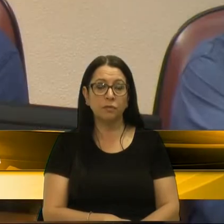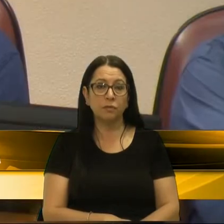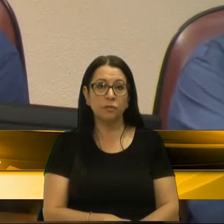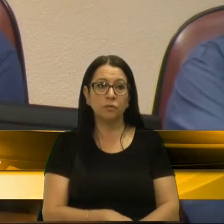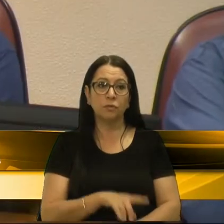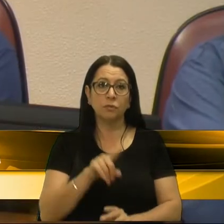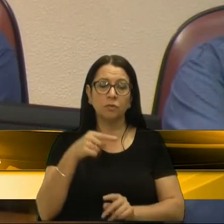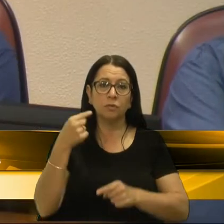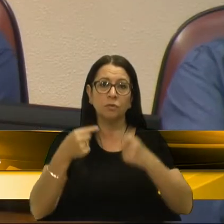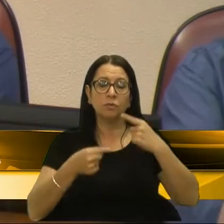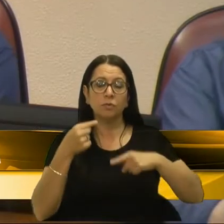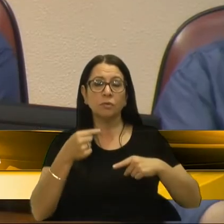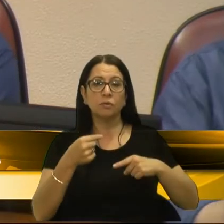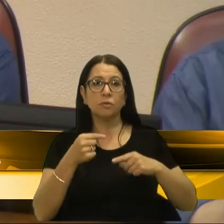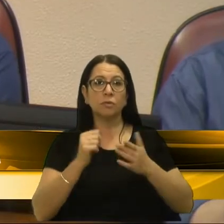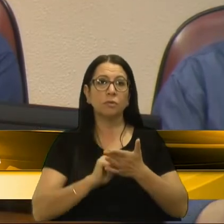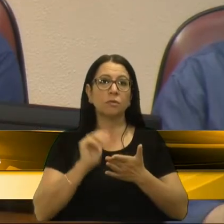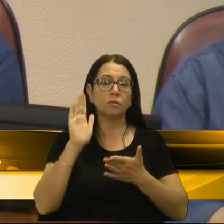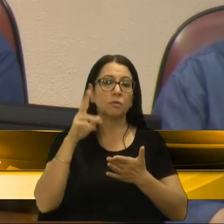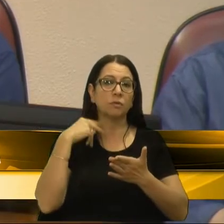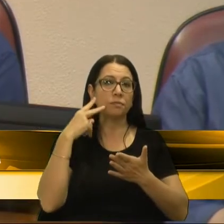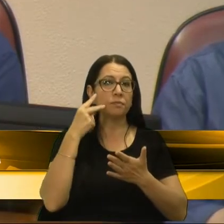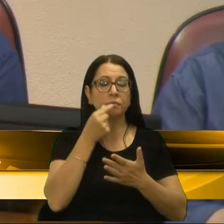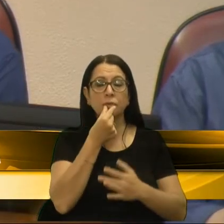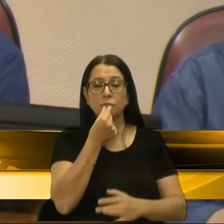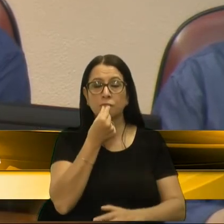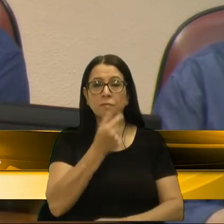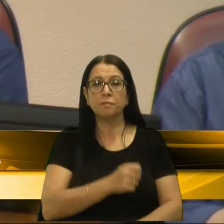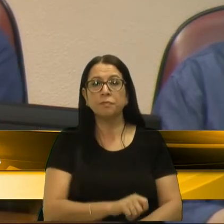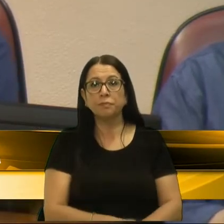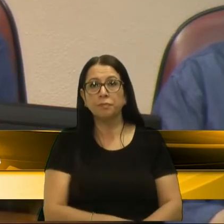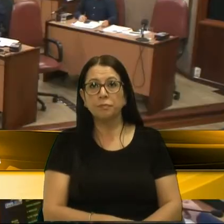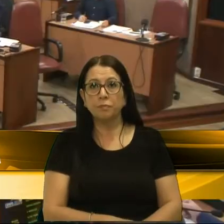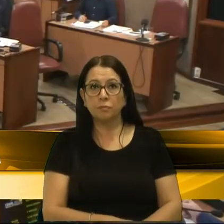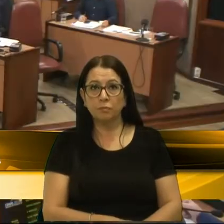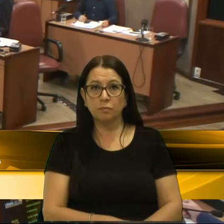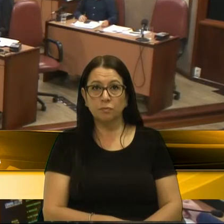Em discussão, peço a palavra. Com a palavra, vereador Rodrigo Beltrão.